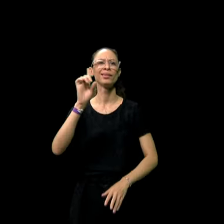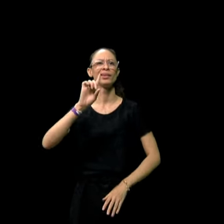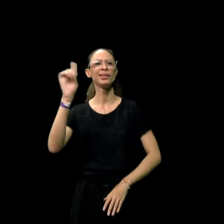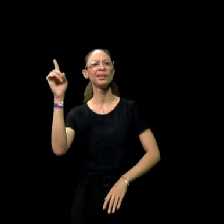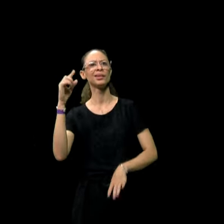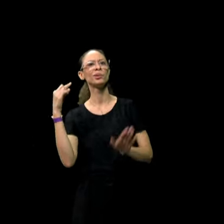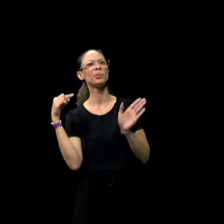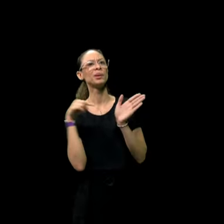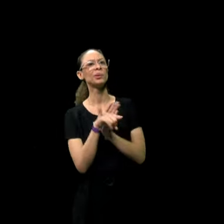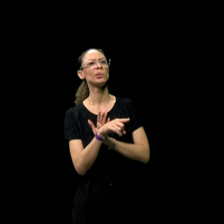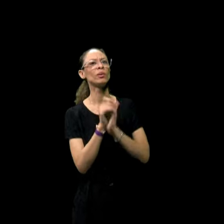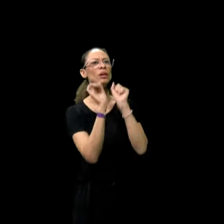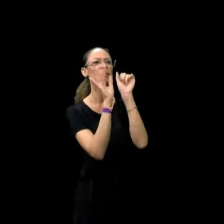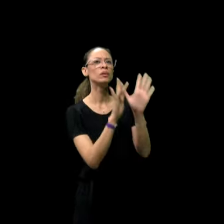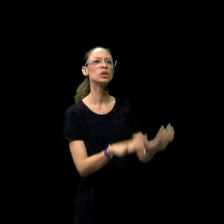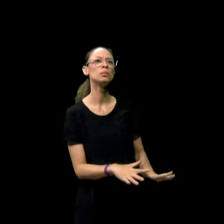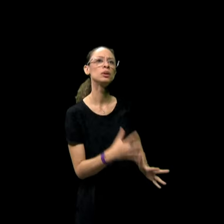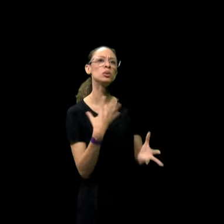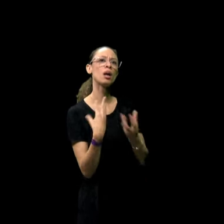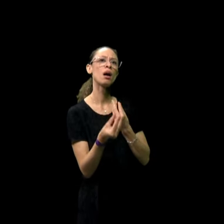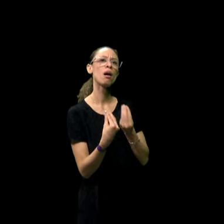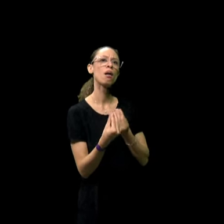abençoe?